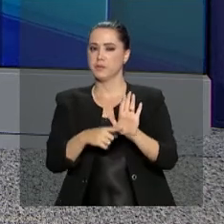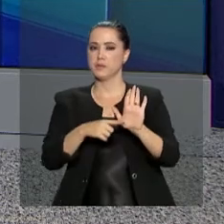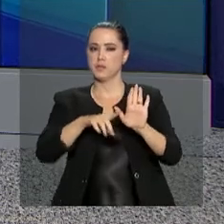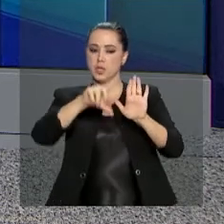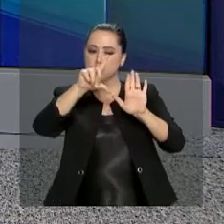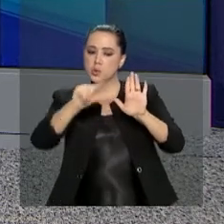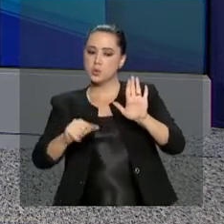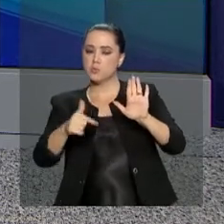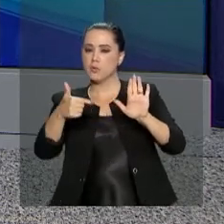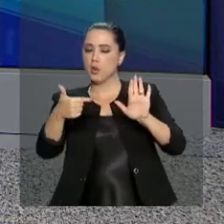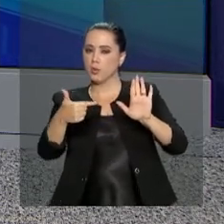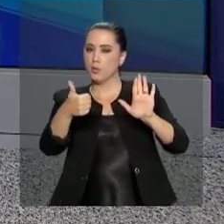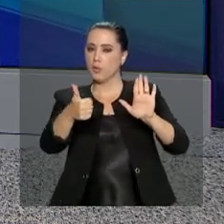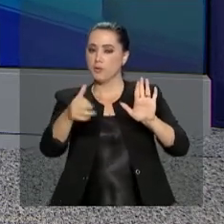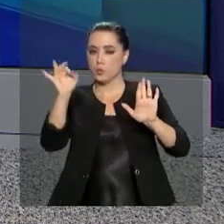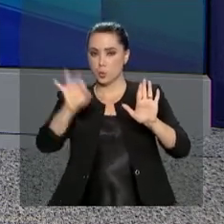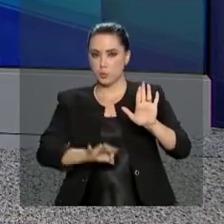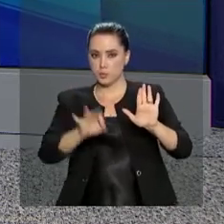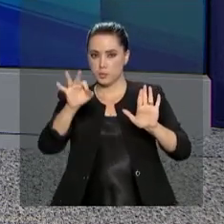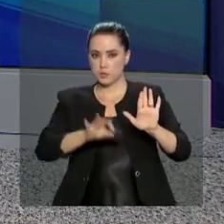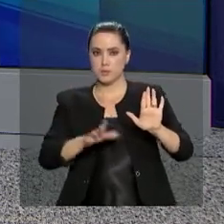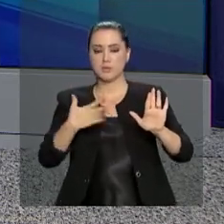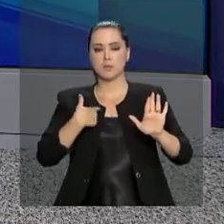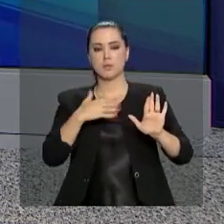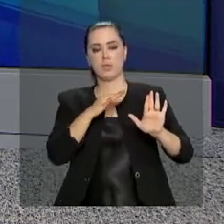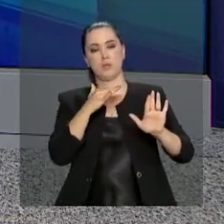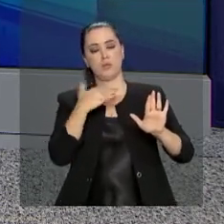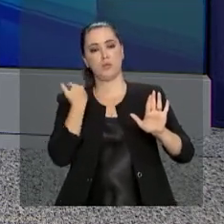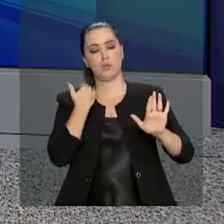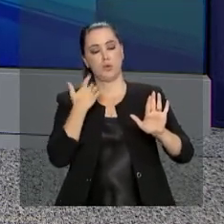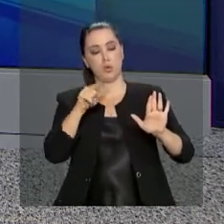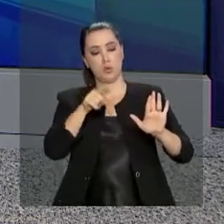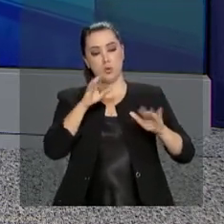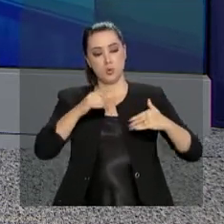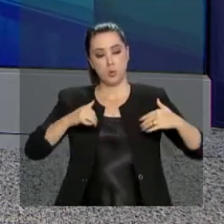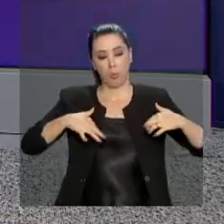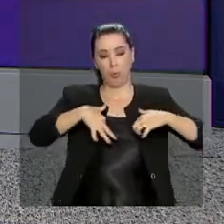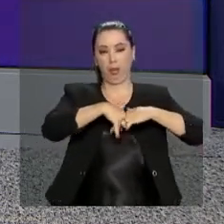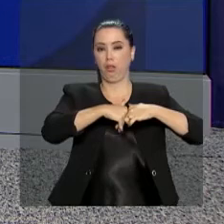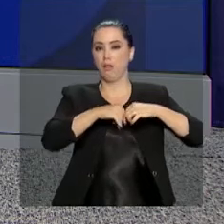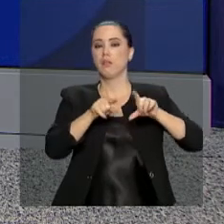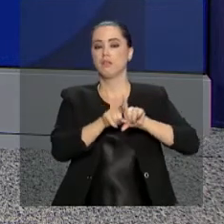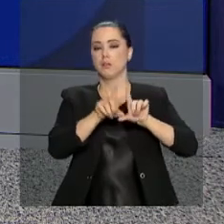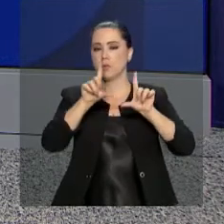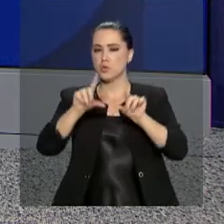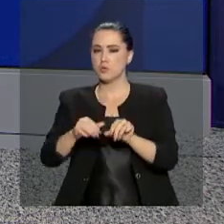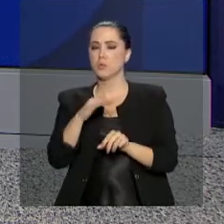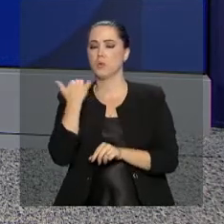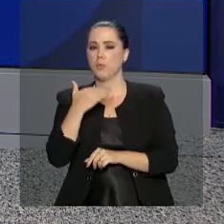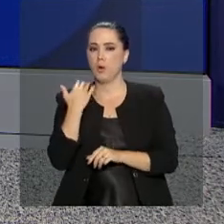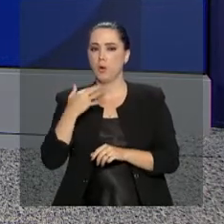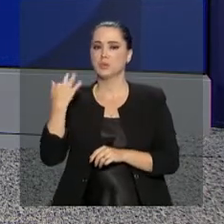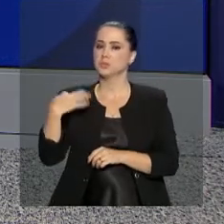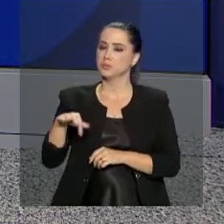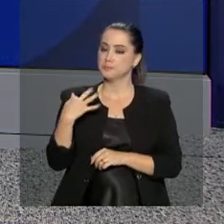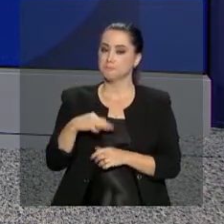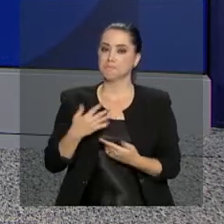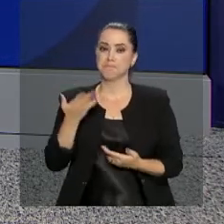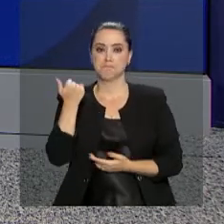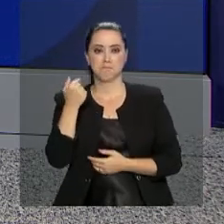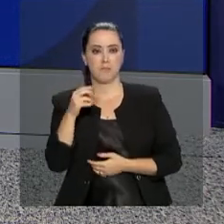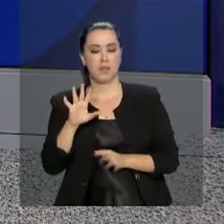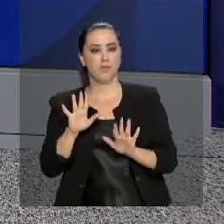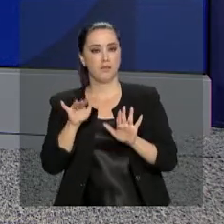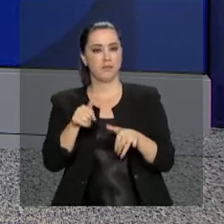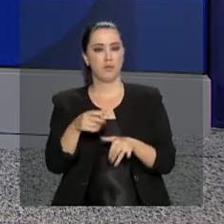queda também no total de feridos e mortos o reforço na fiscalização começou na última quinta feira e terminou